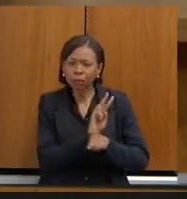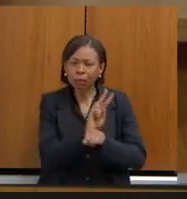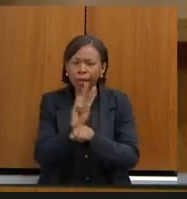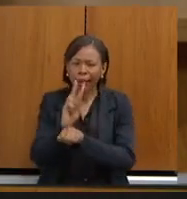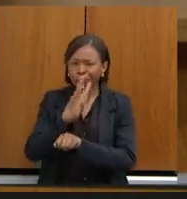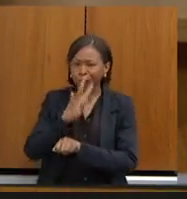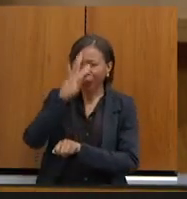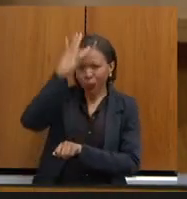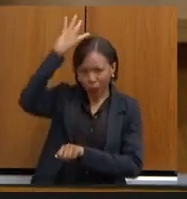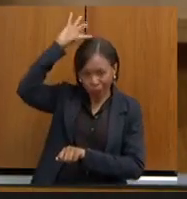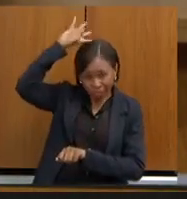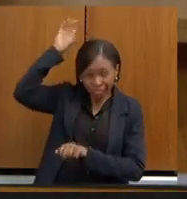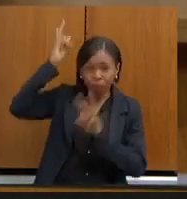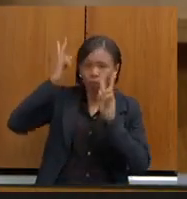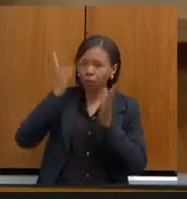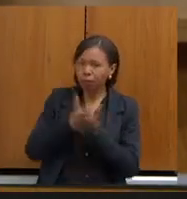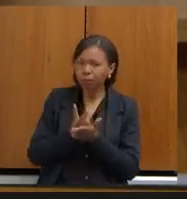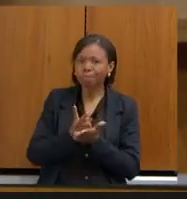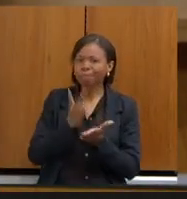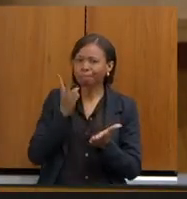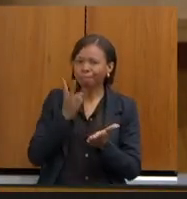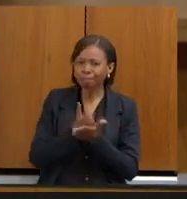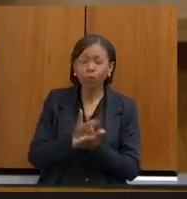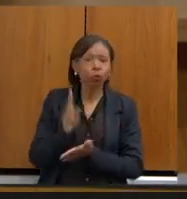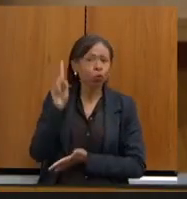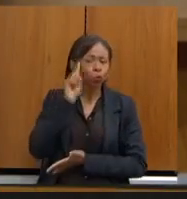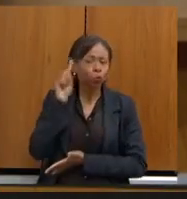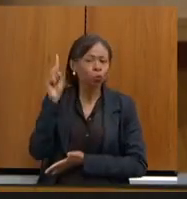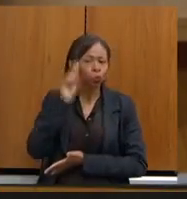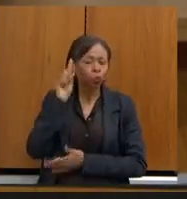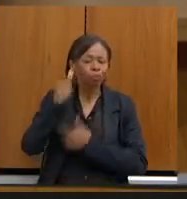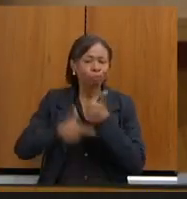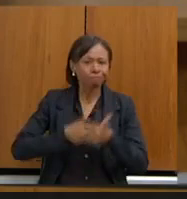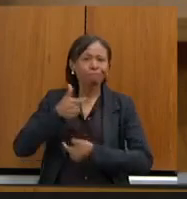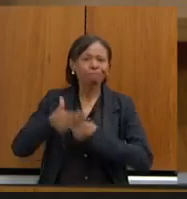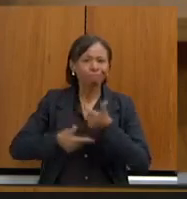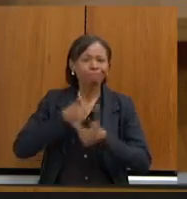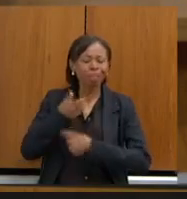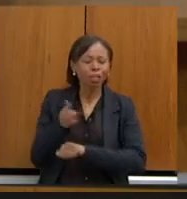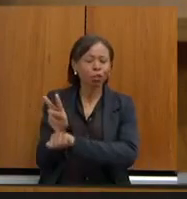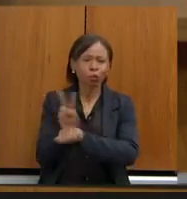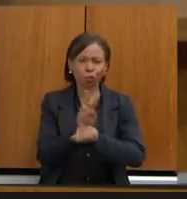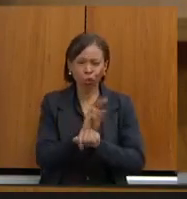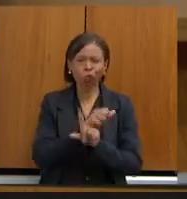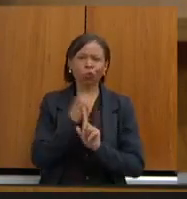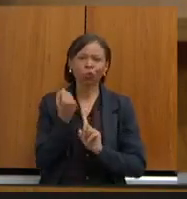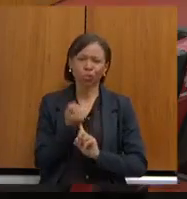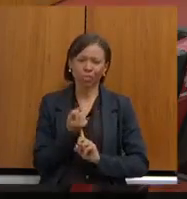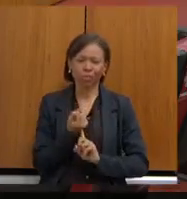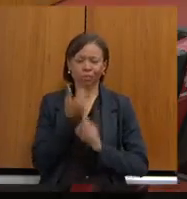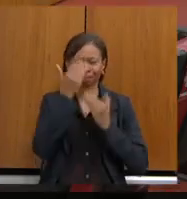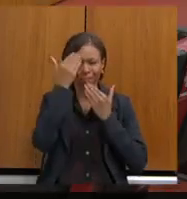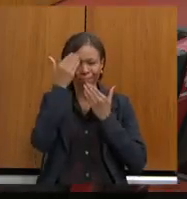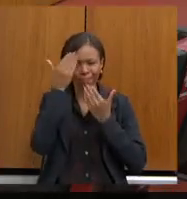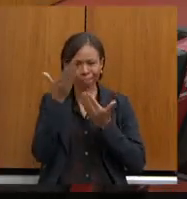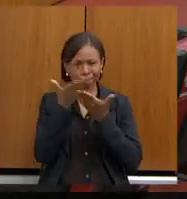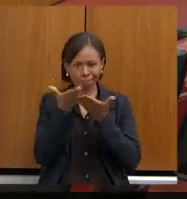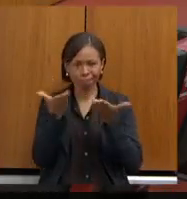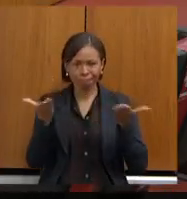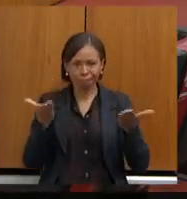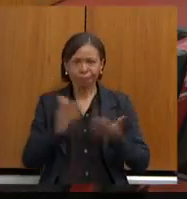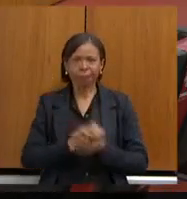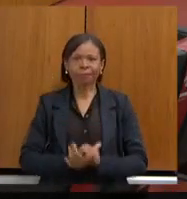que não deixar um dia sequer de trabalhar na proteção pública Muito obrigado senhor Deputado senhoras e senhores